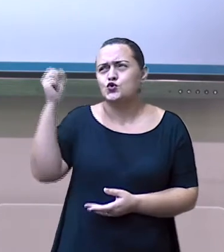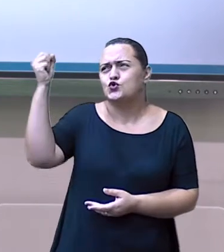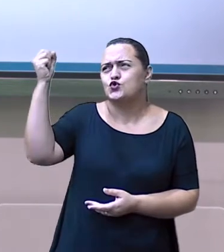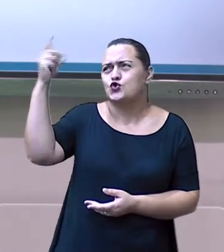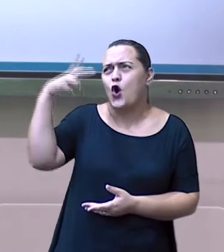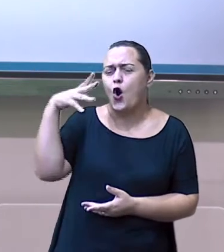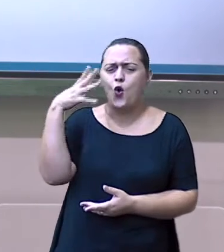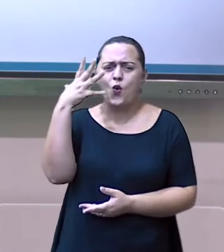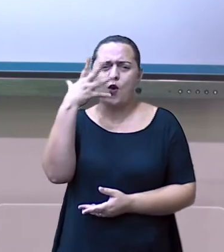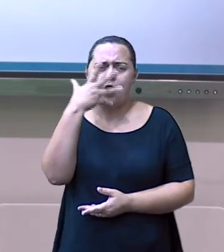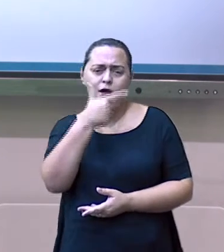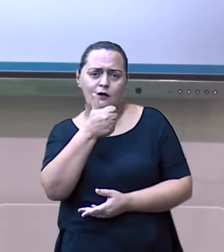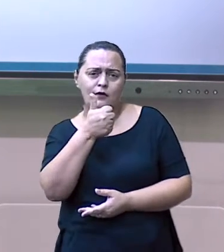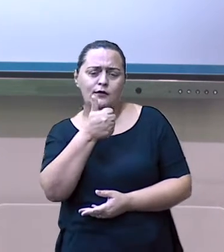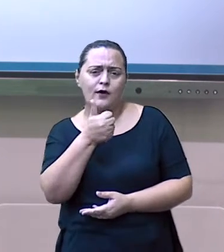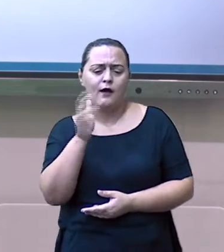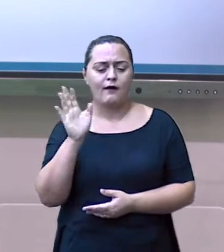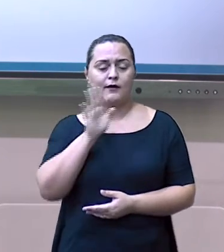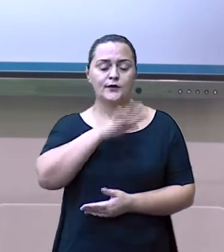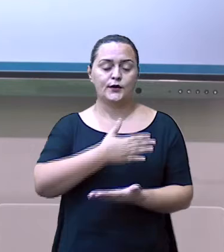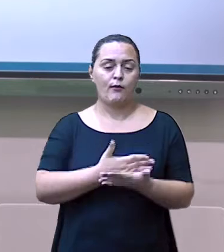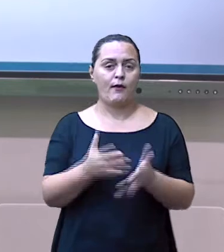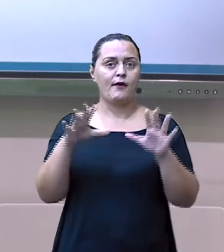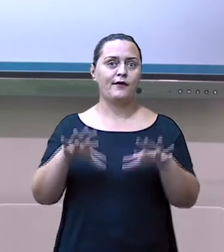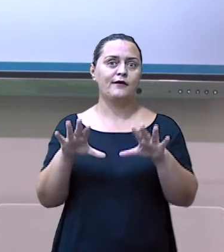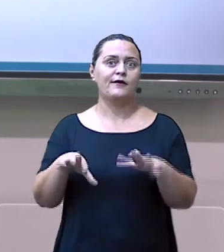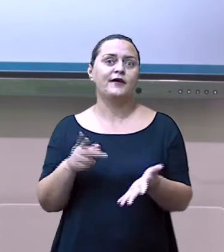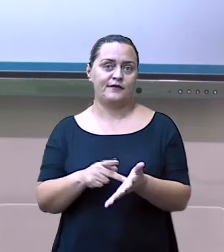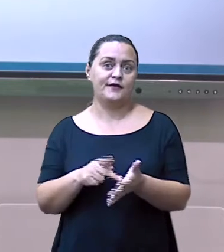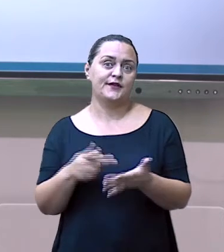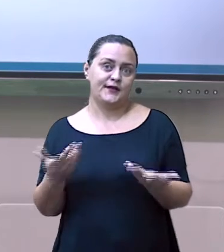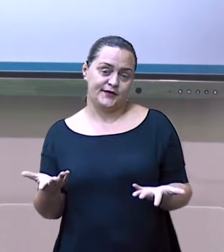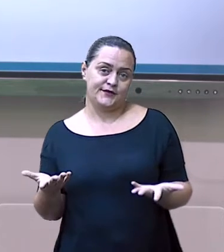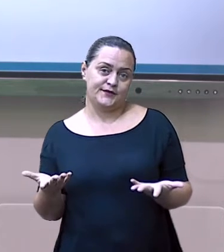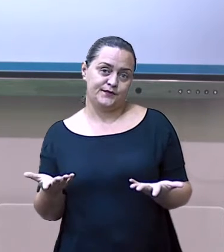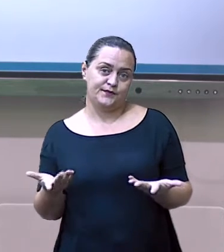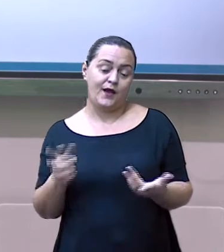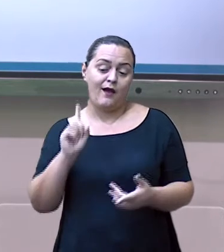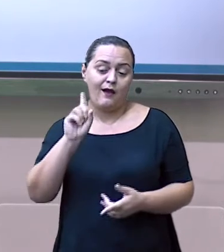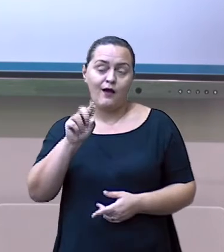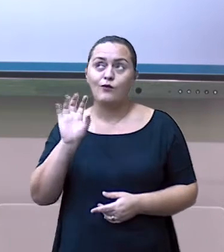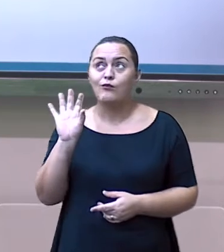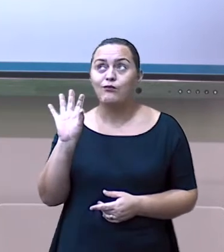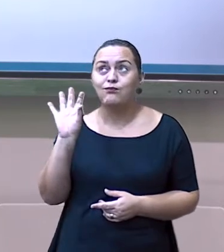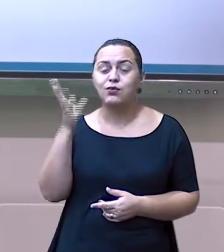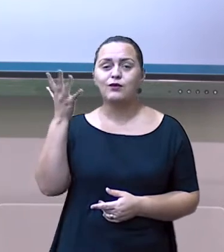Agora, o clima, ele tem as suas características